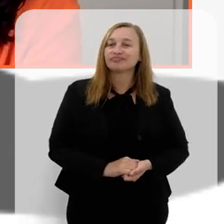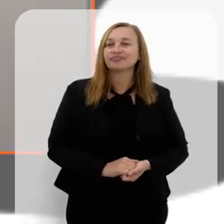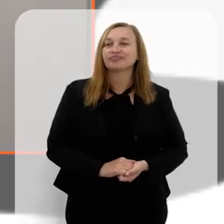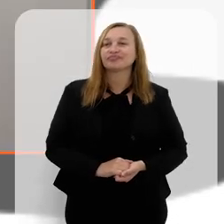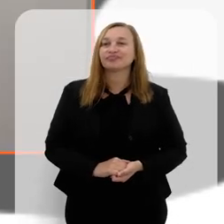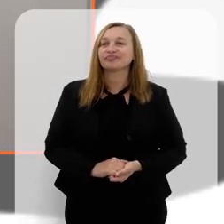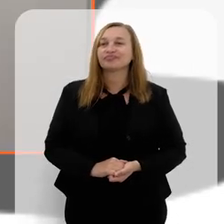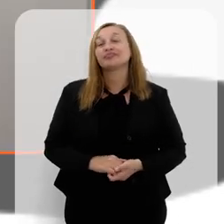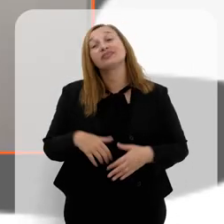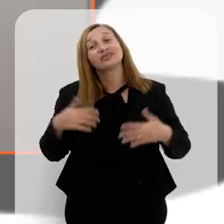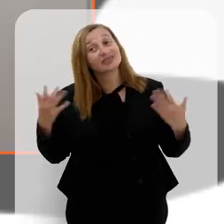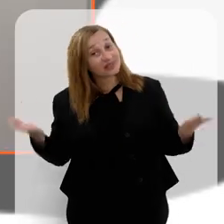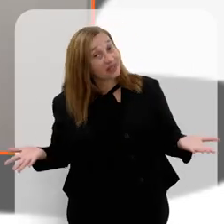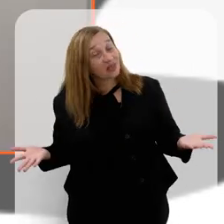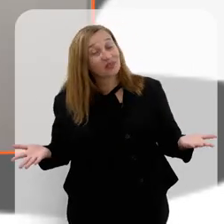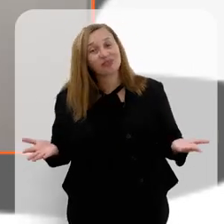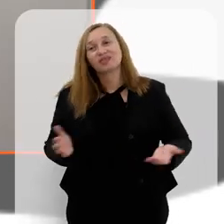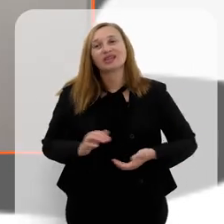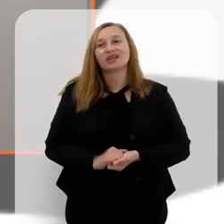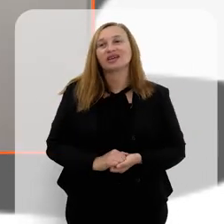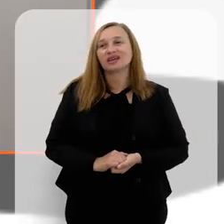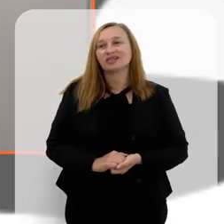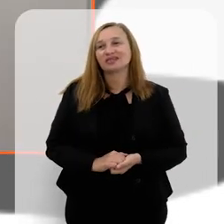exatamente. Então,